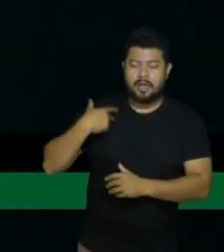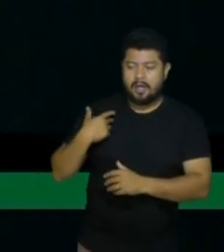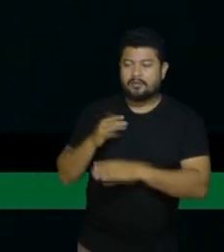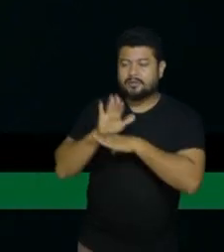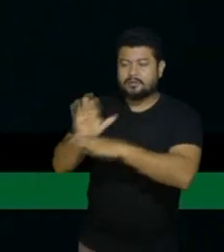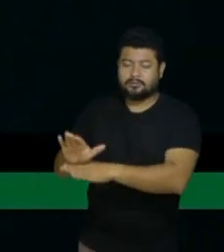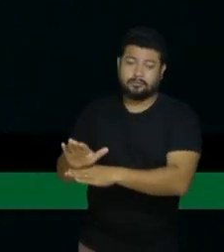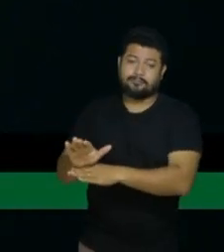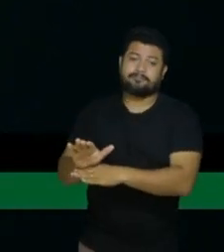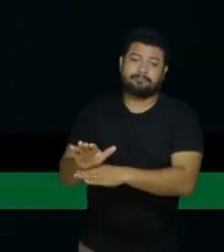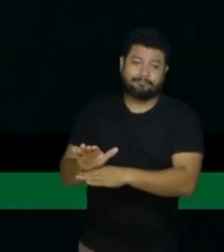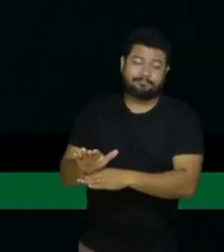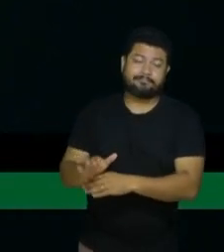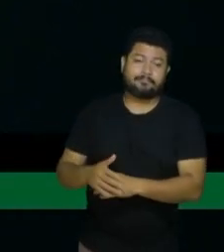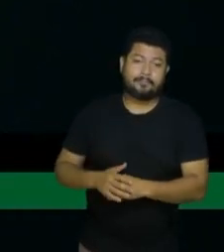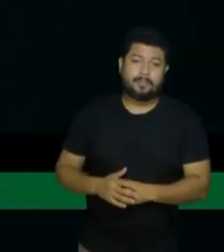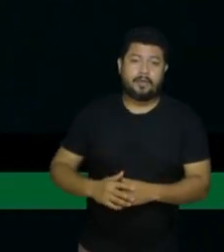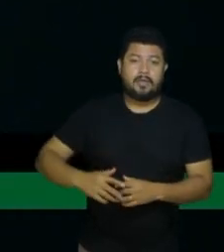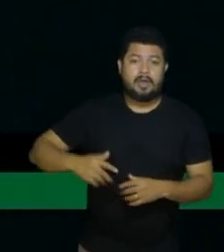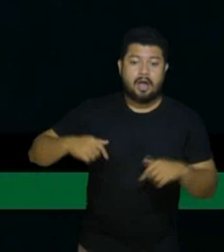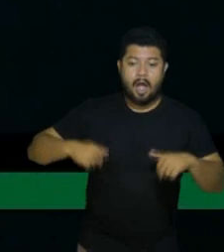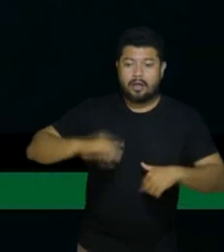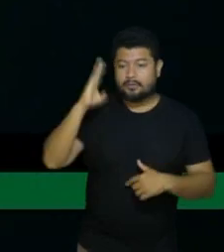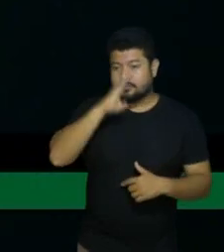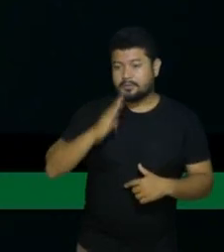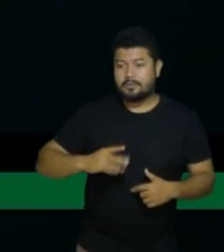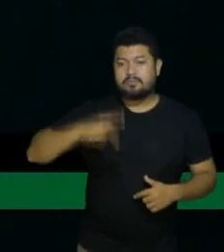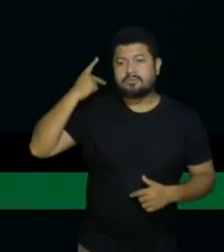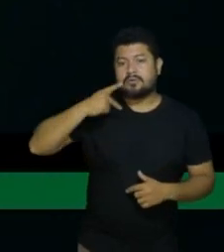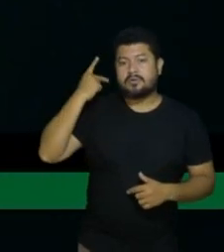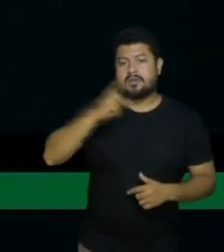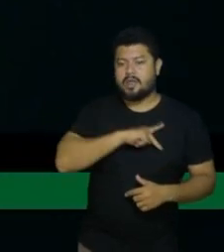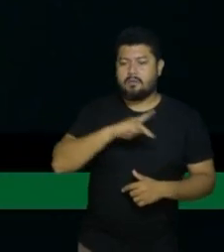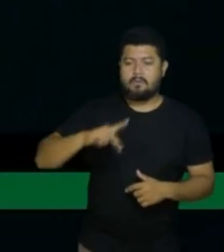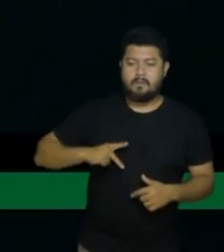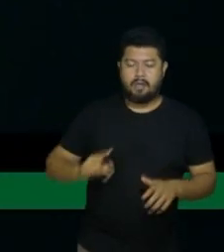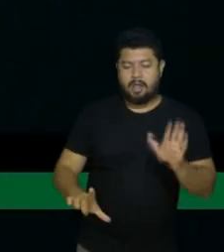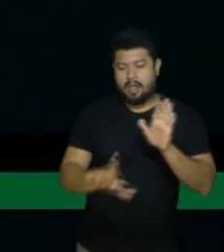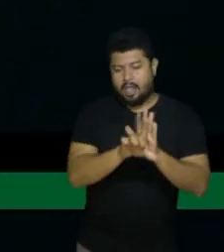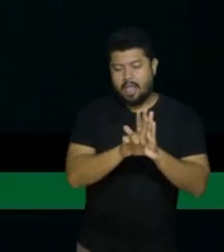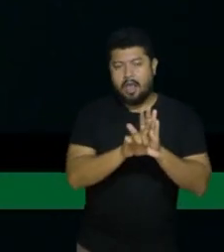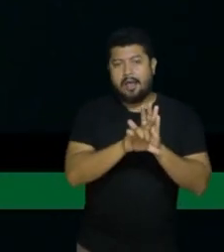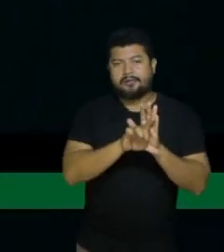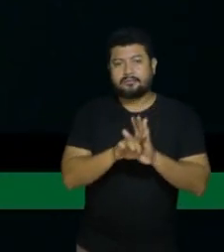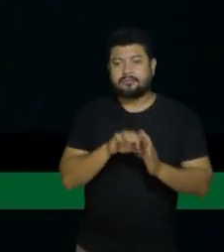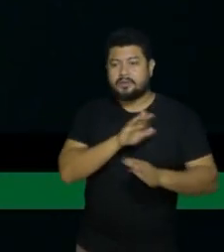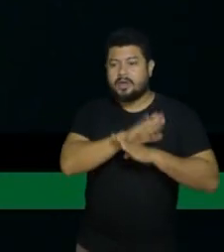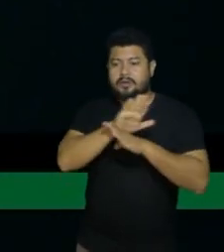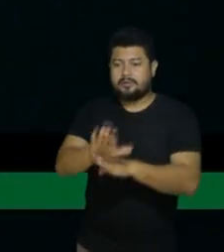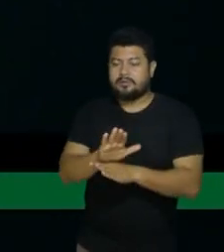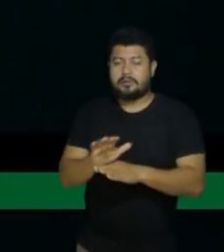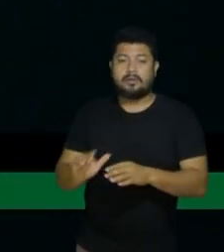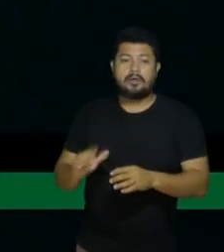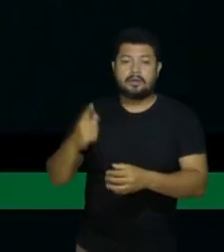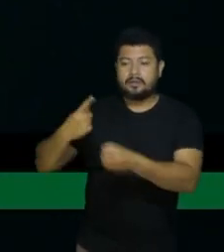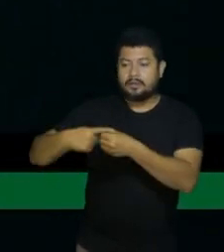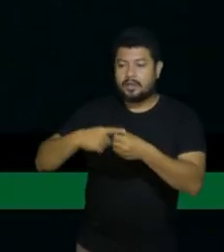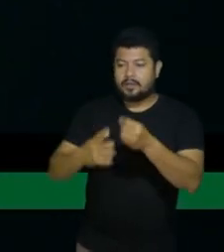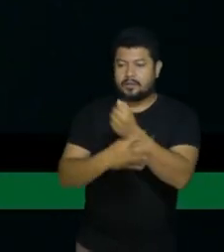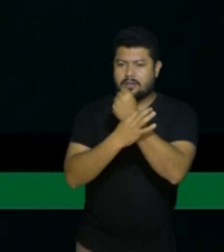uma nenhuma política pública consistente para tornar as cidades mais seguras e mais